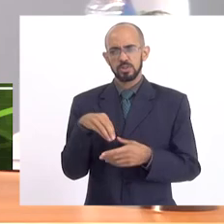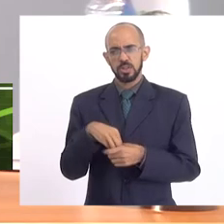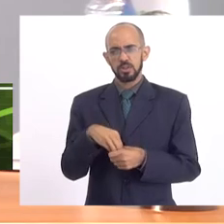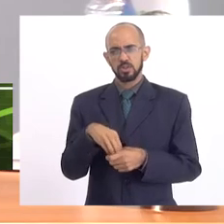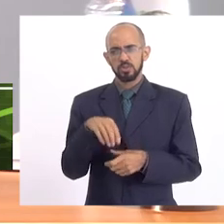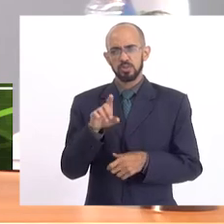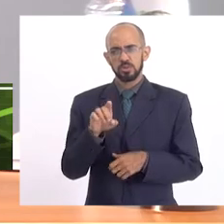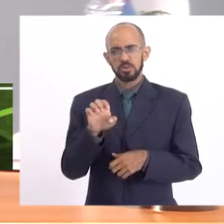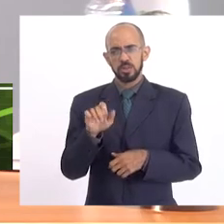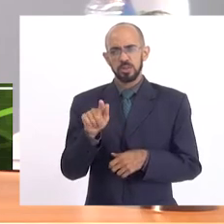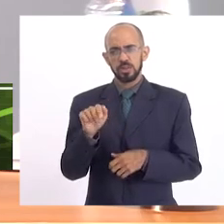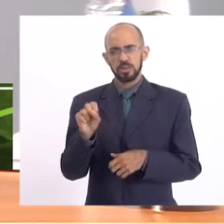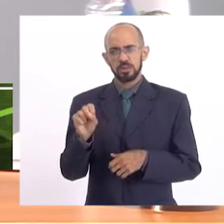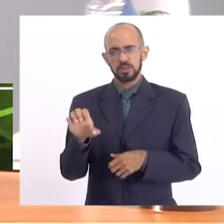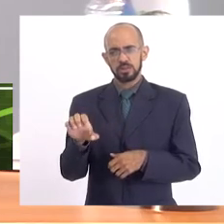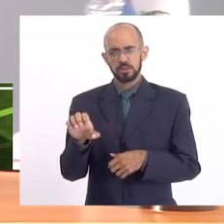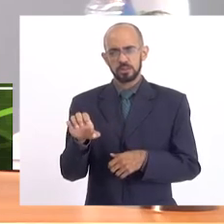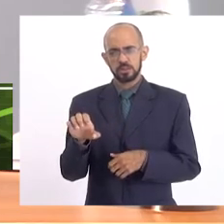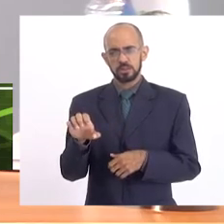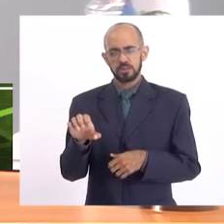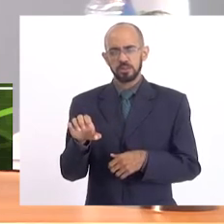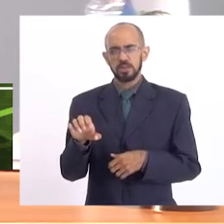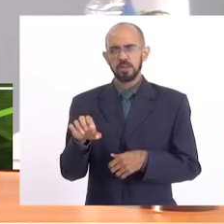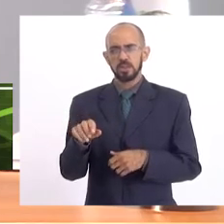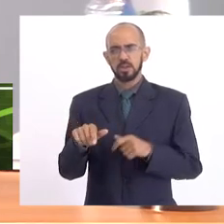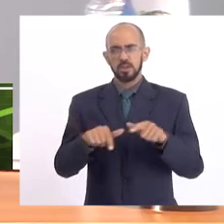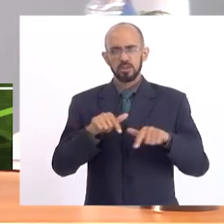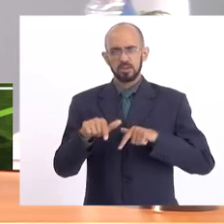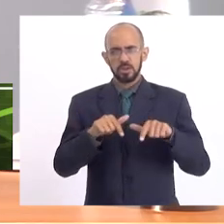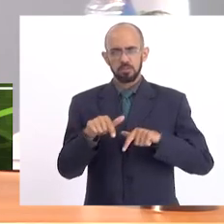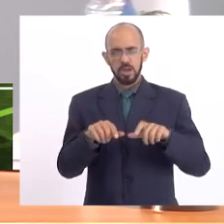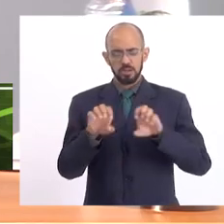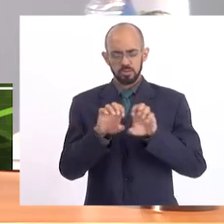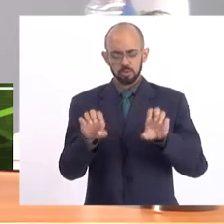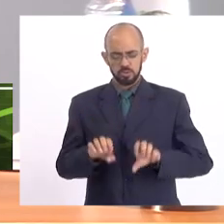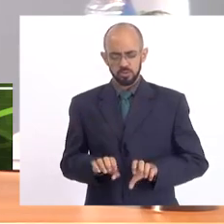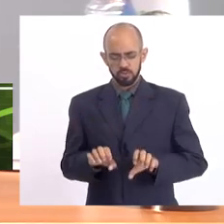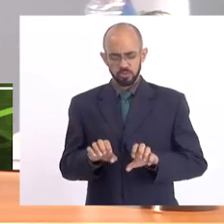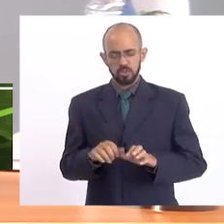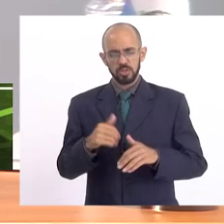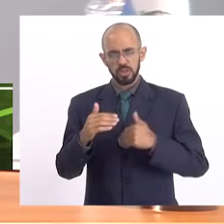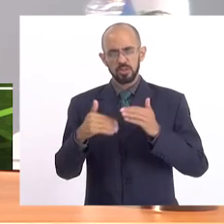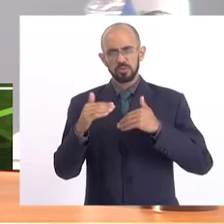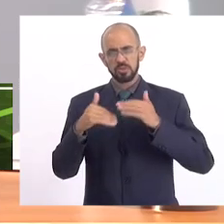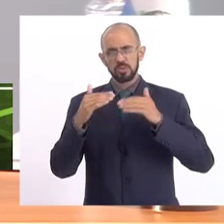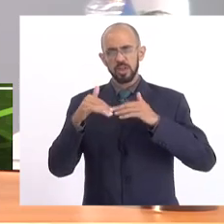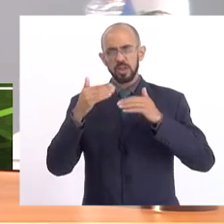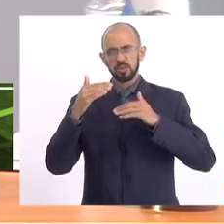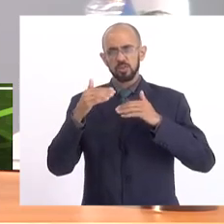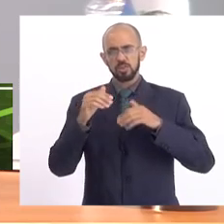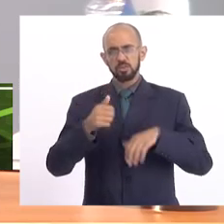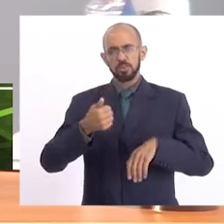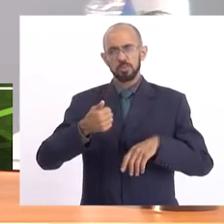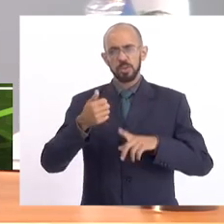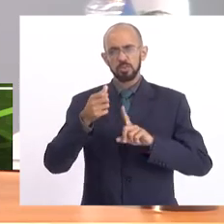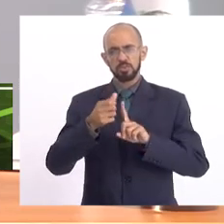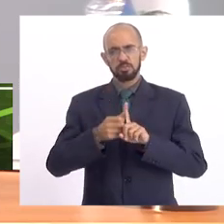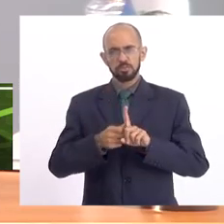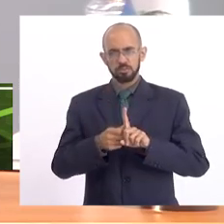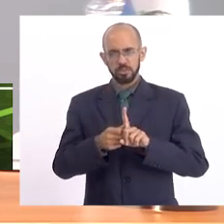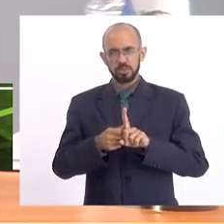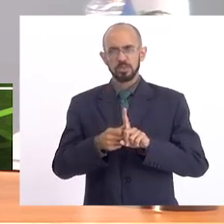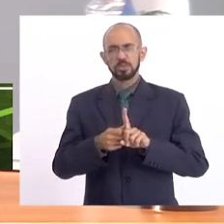Então, o nosso trabalho lá com a infraestrutura está bem adiantado. No primeiro semestre,